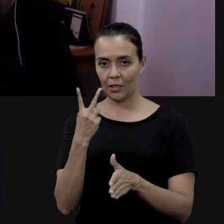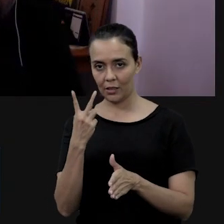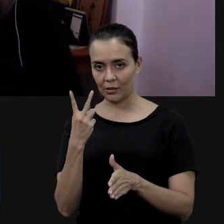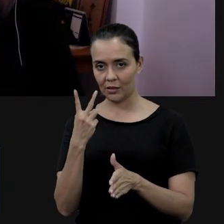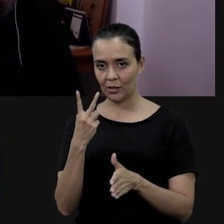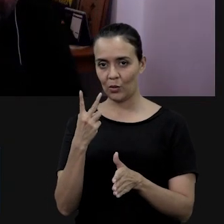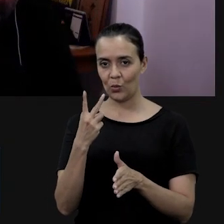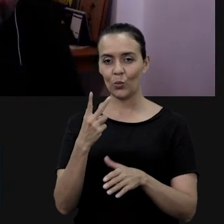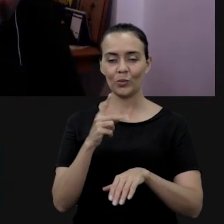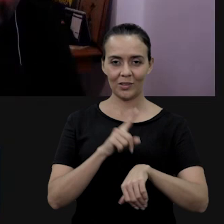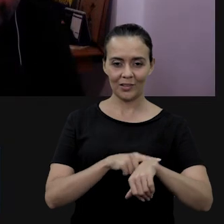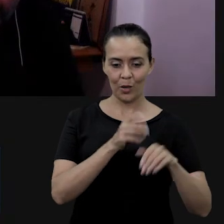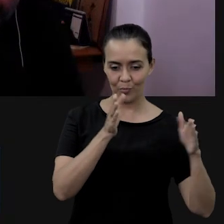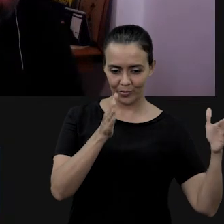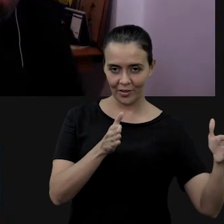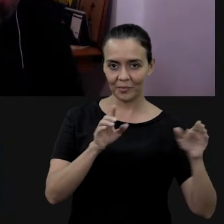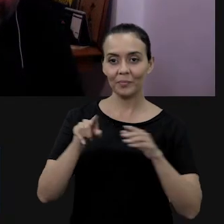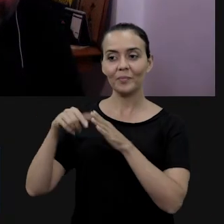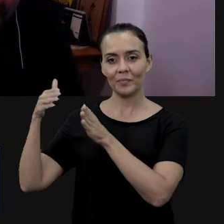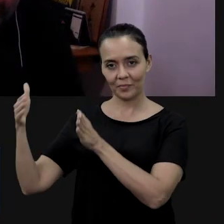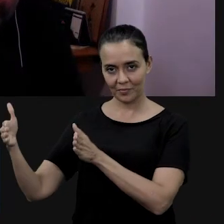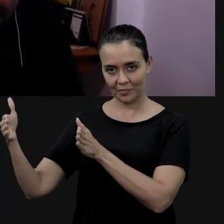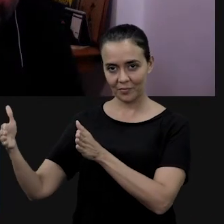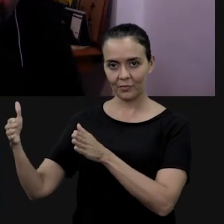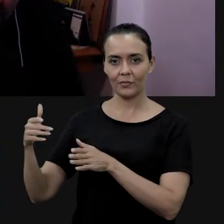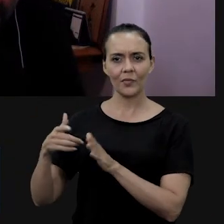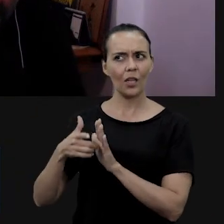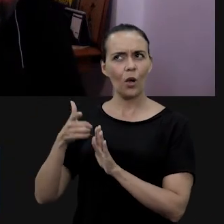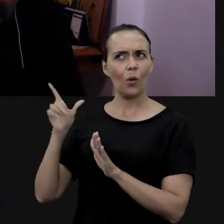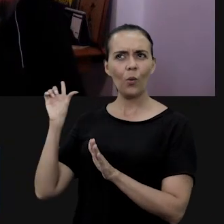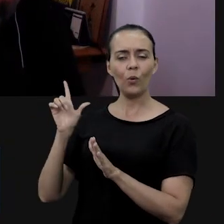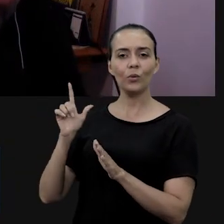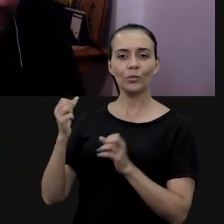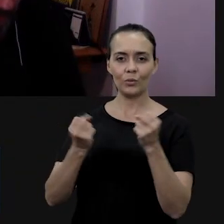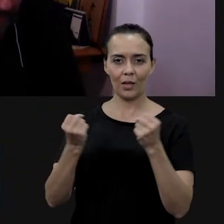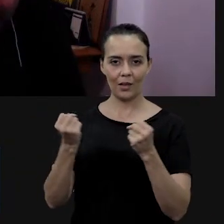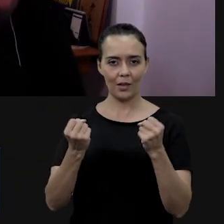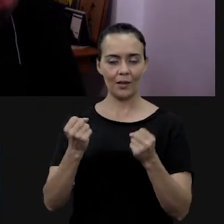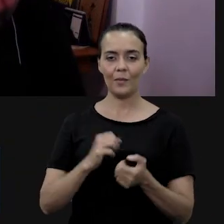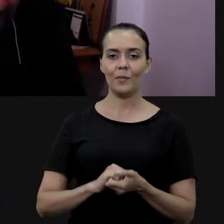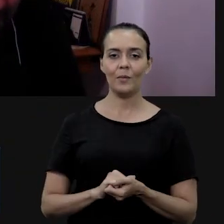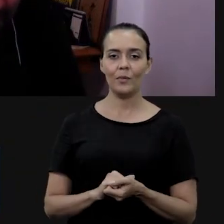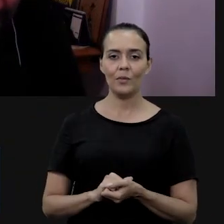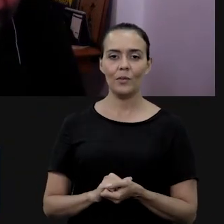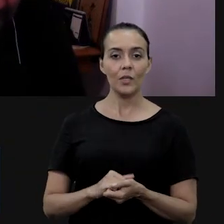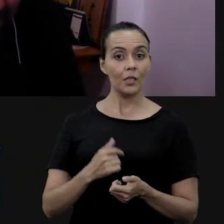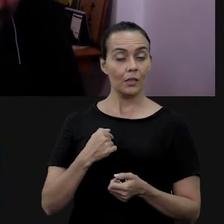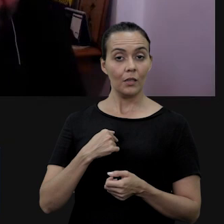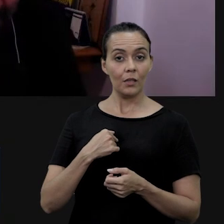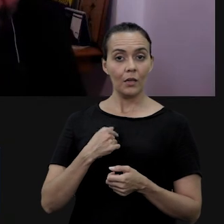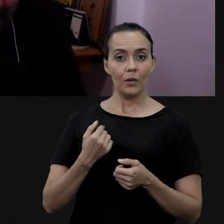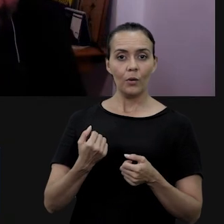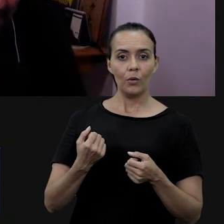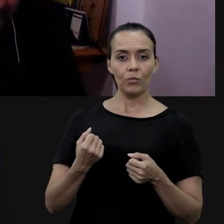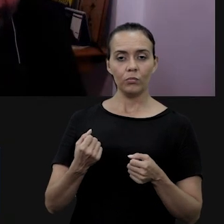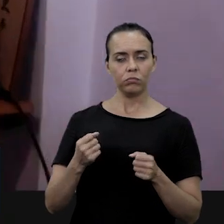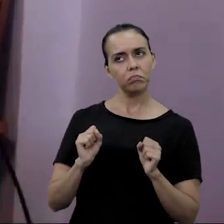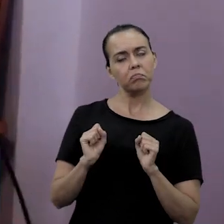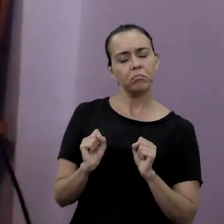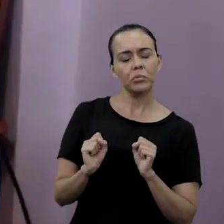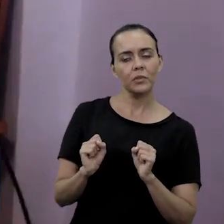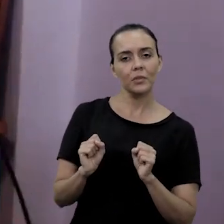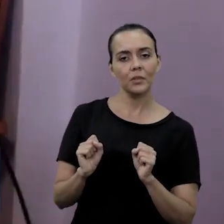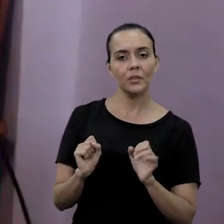que a primeira, segunda temporada, nós era um outro carro, uma questão técnica, e eu